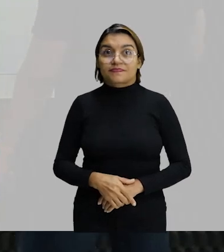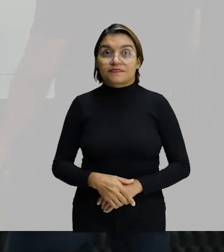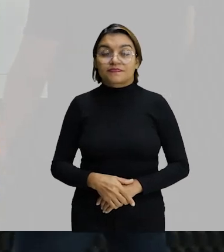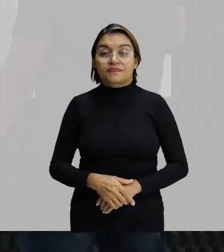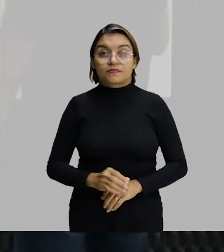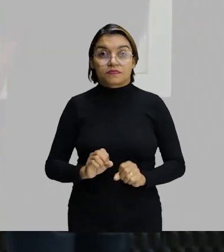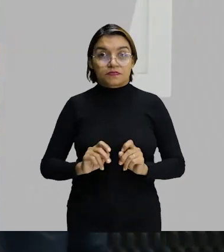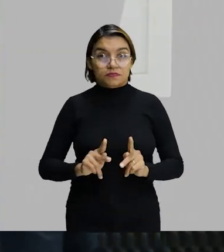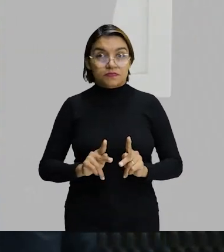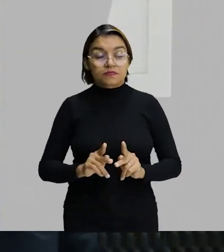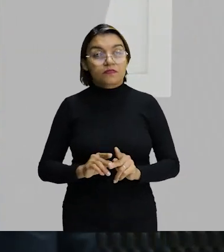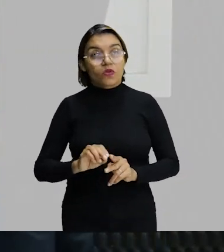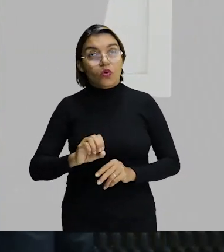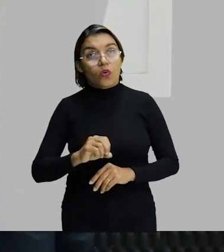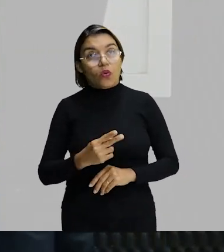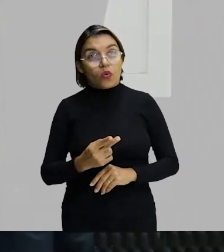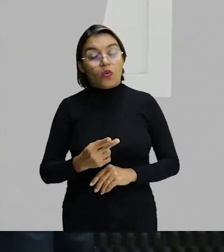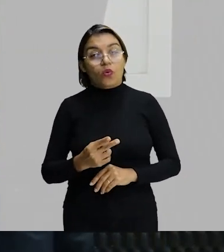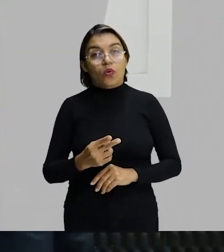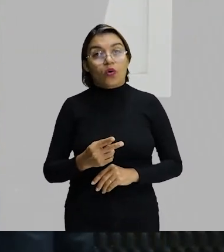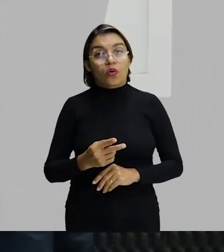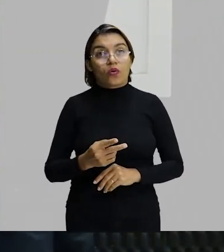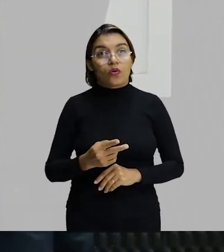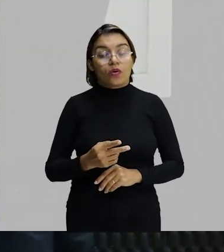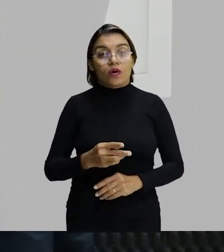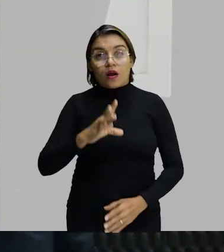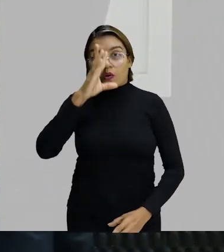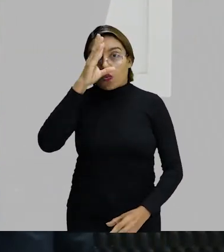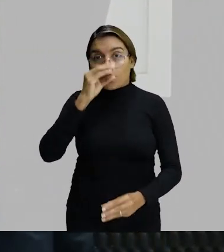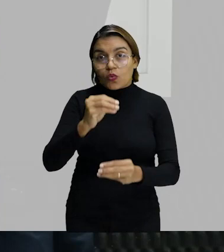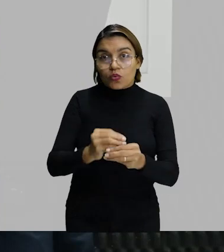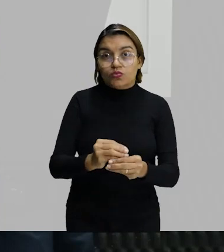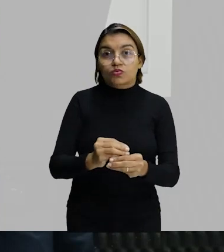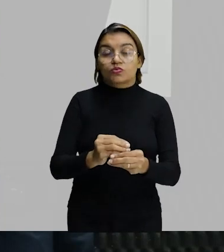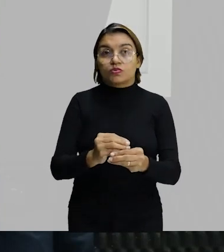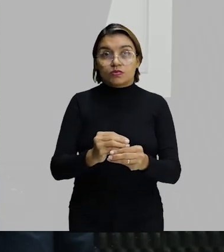Ok? E aqui eu vou construir uma conclusão,